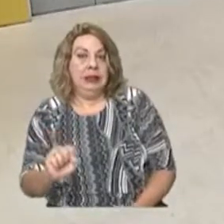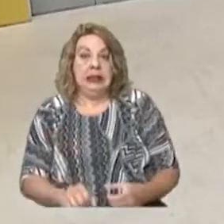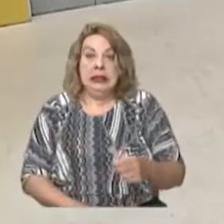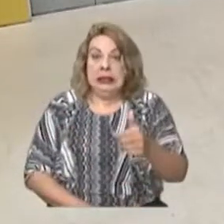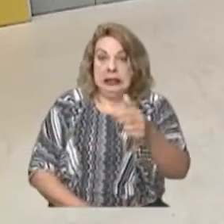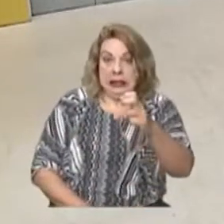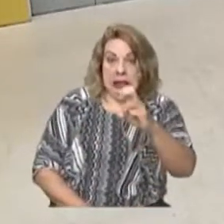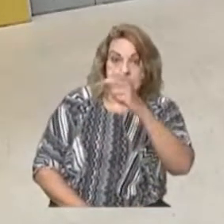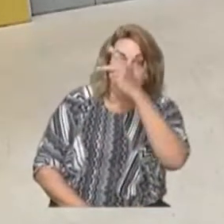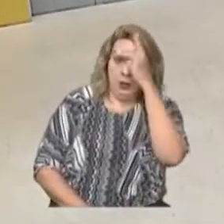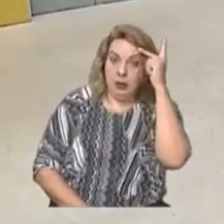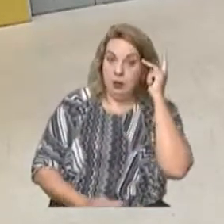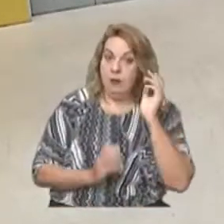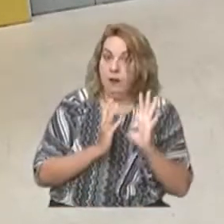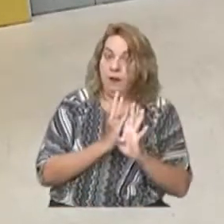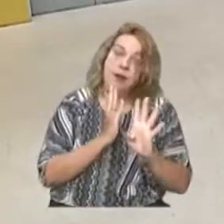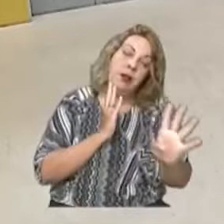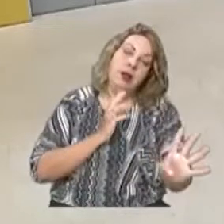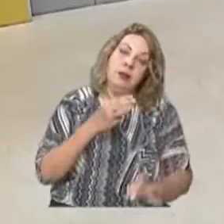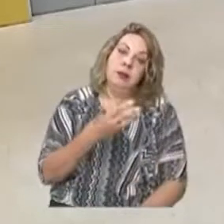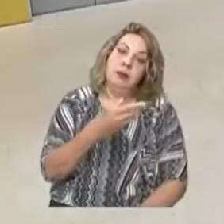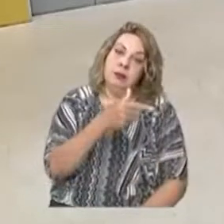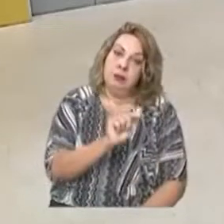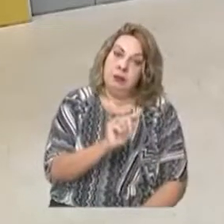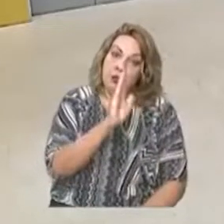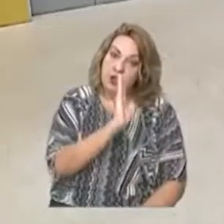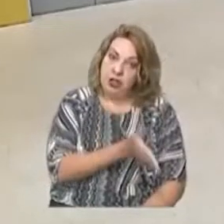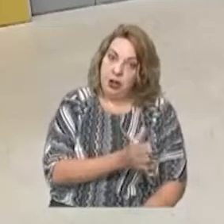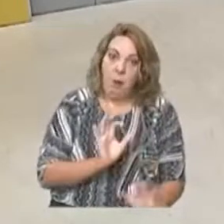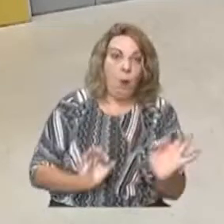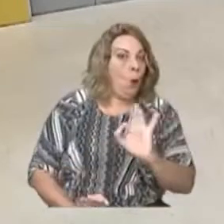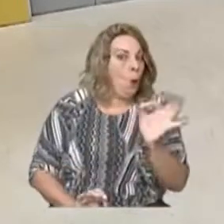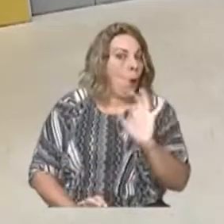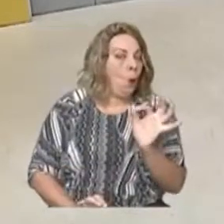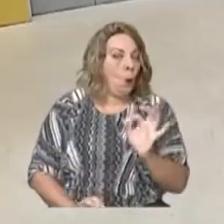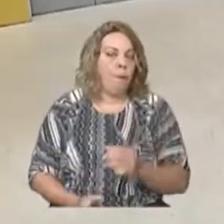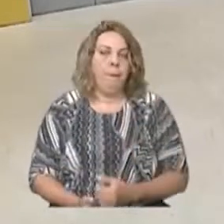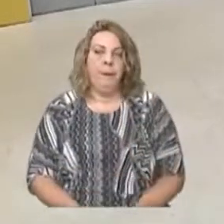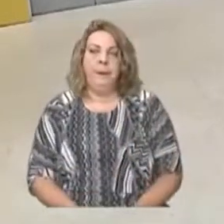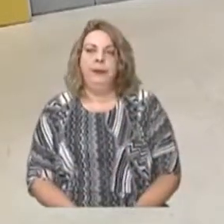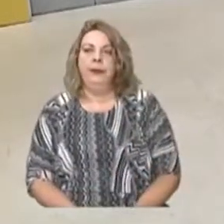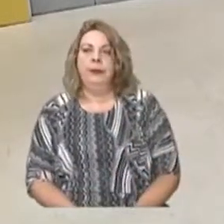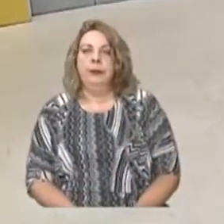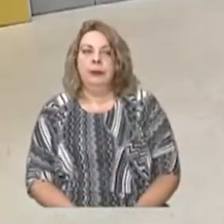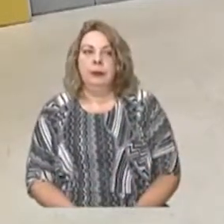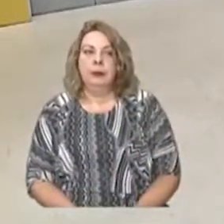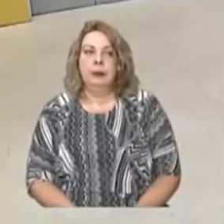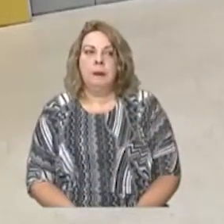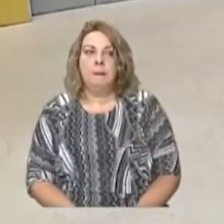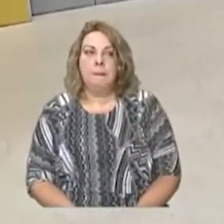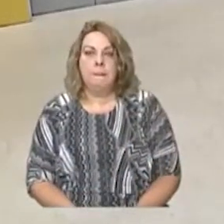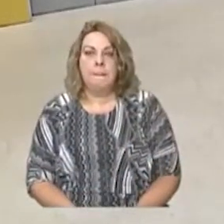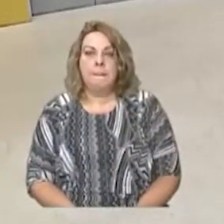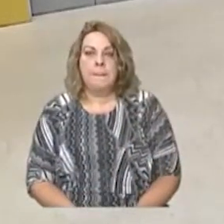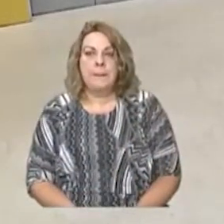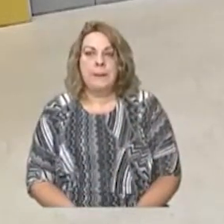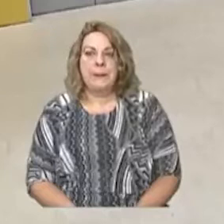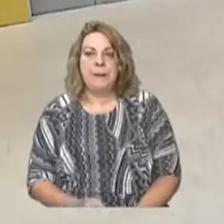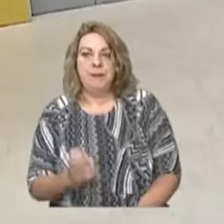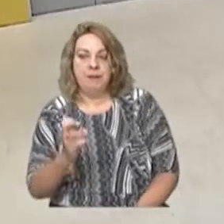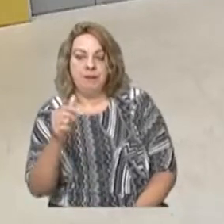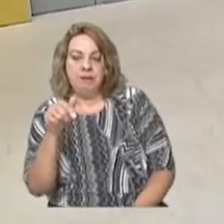15 títulos na fila, 37 bolinhas já sorteadas. Nada definido ainda. Minha gente, será que